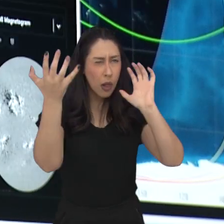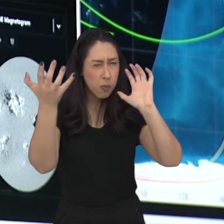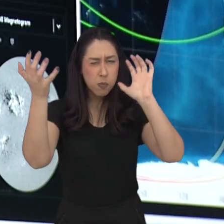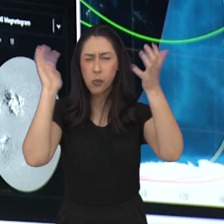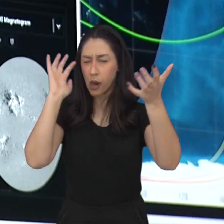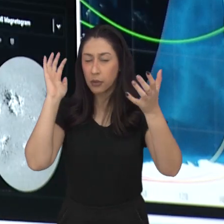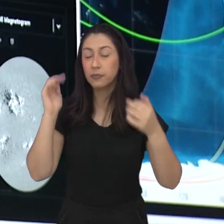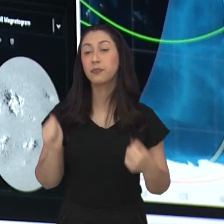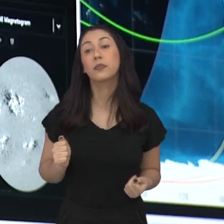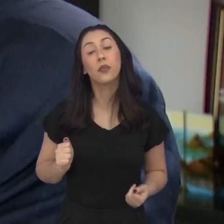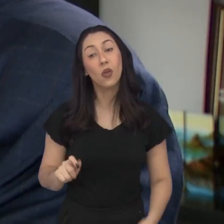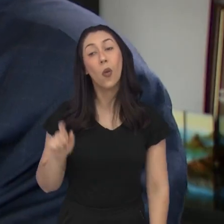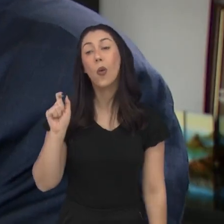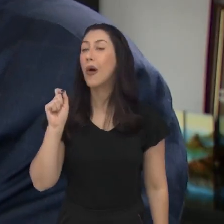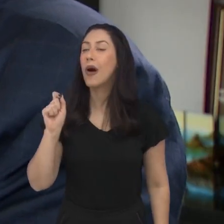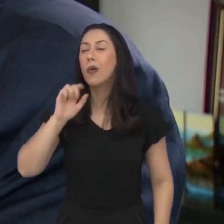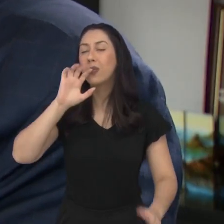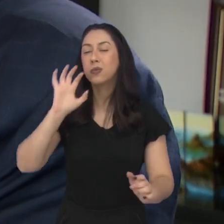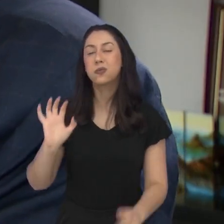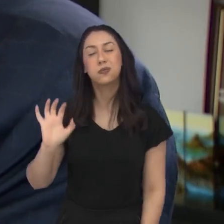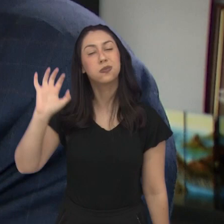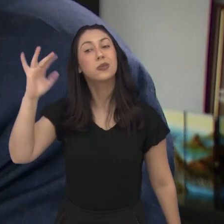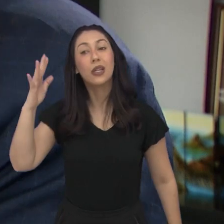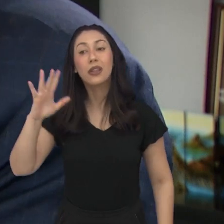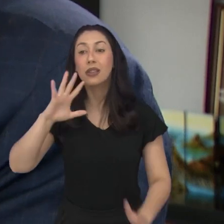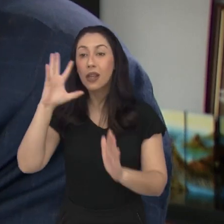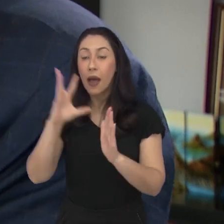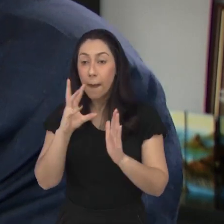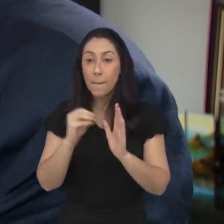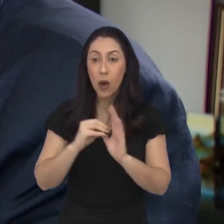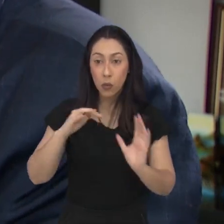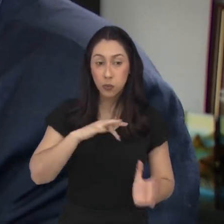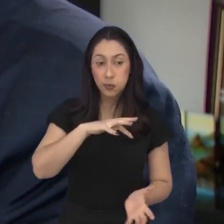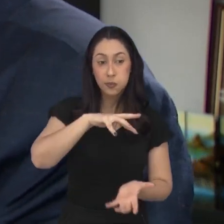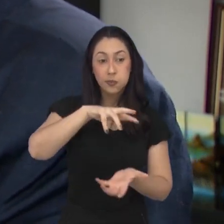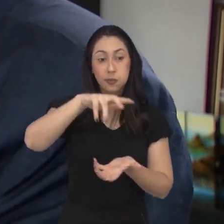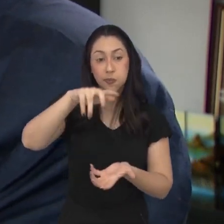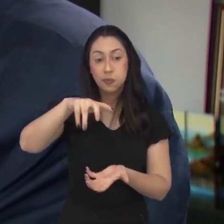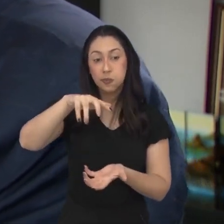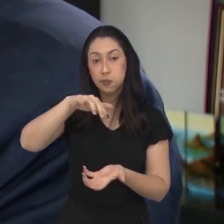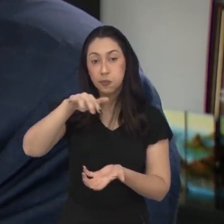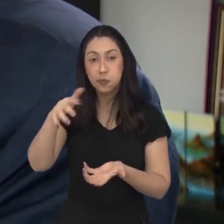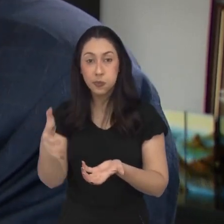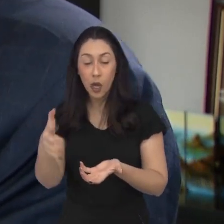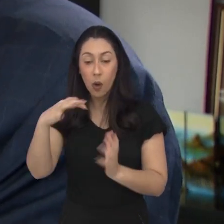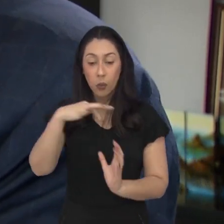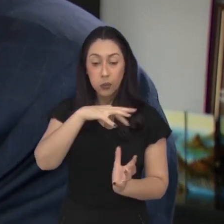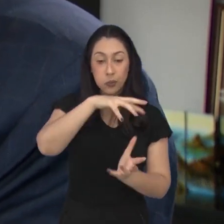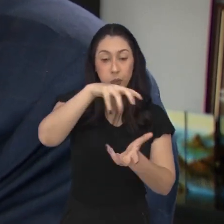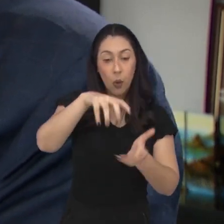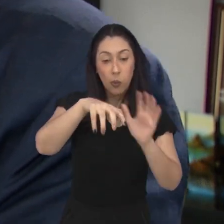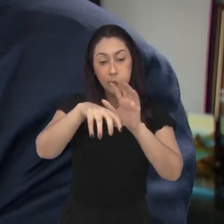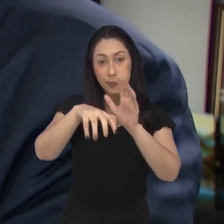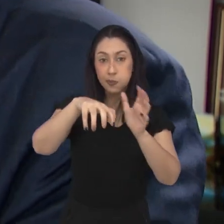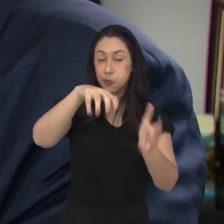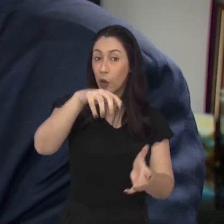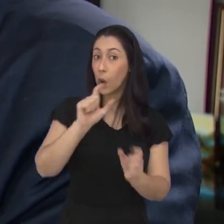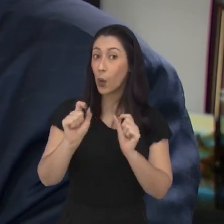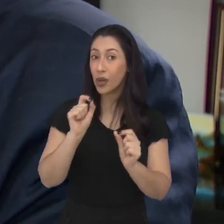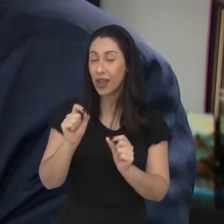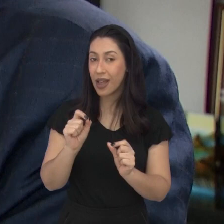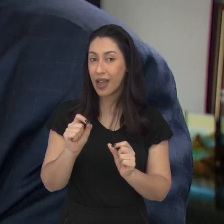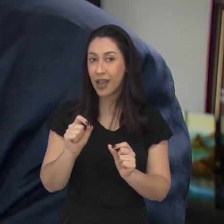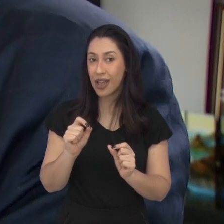mudanças climáticas. A questão que está acontecendo na Amazônia agora, oriental, e que vai para a Amazônia ocidental,